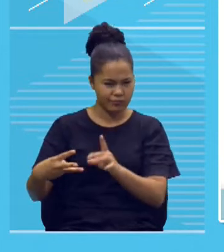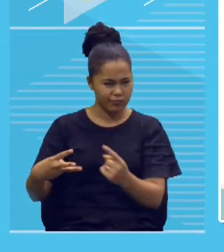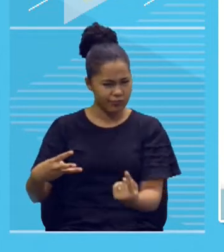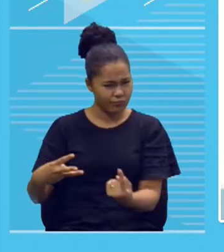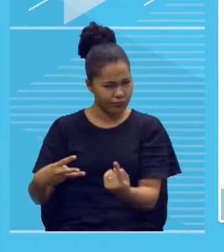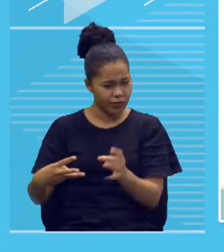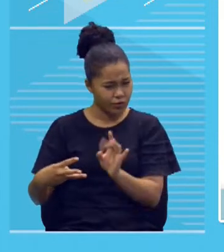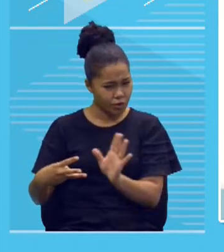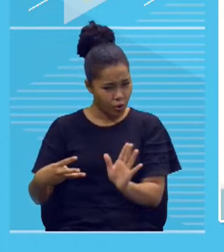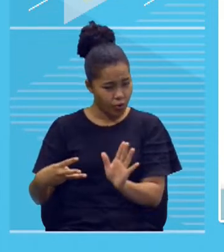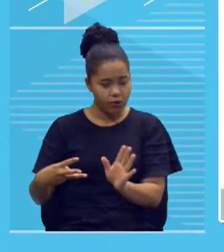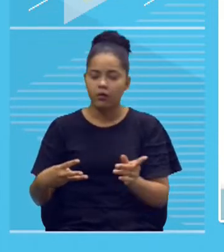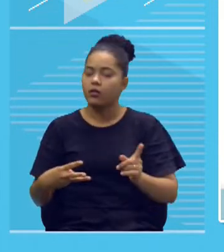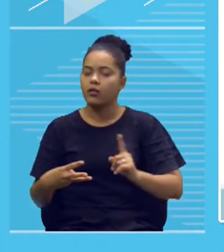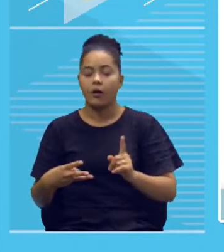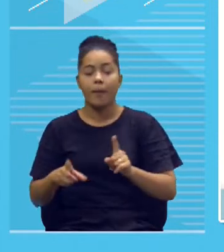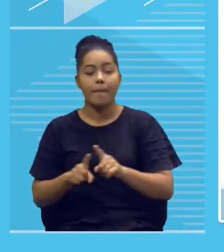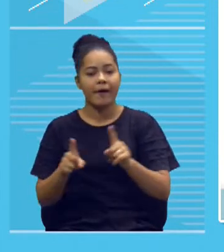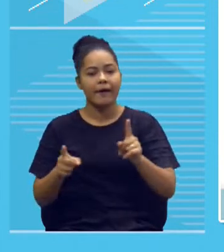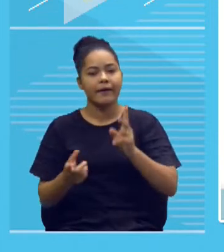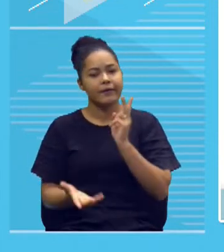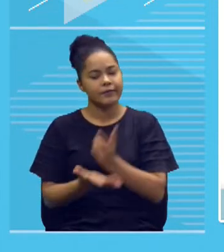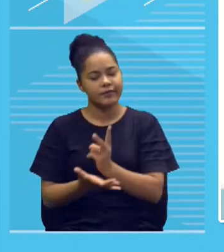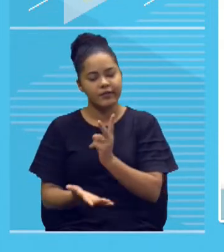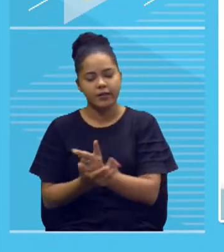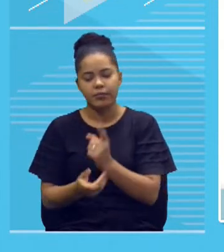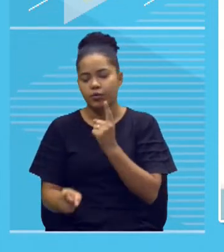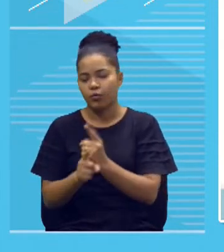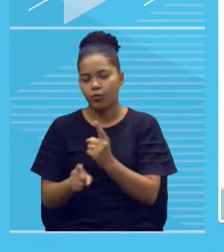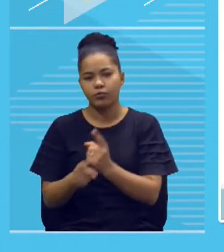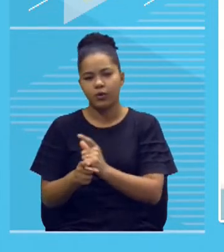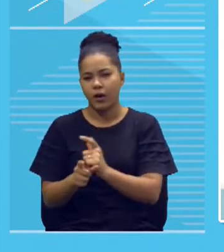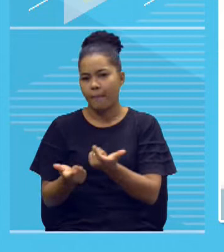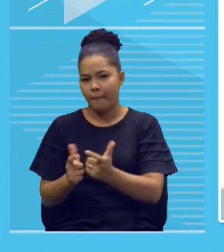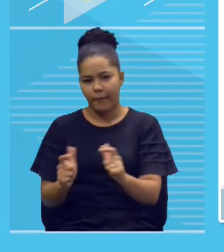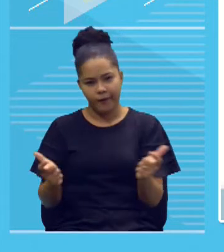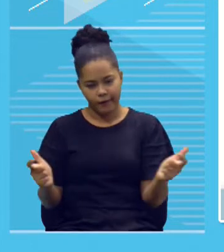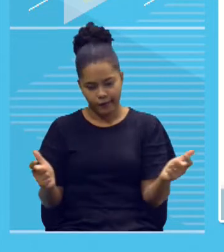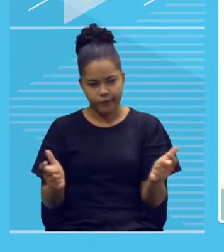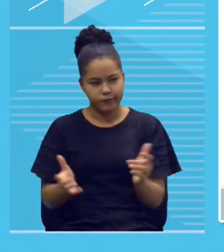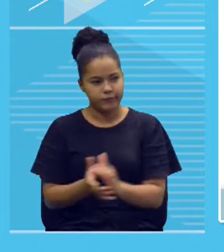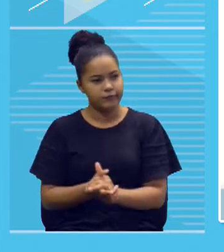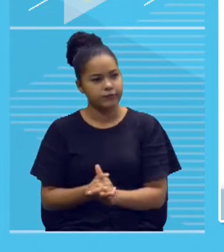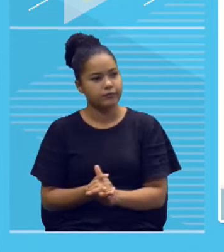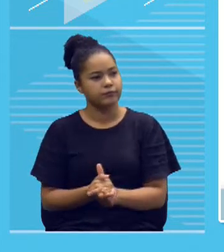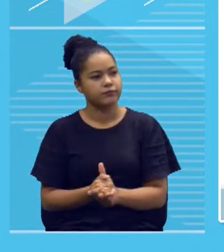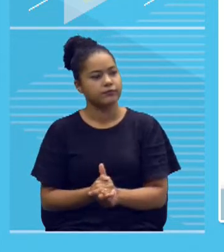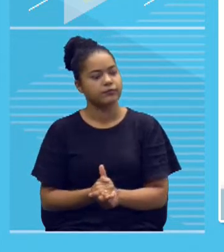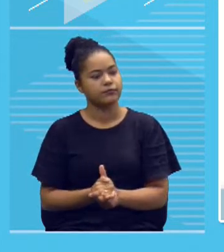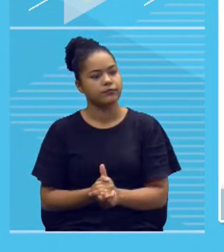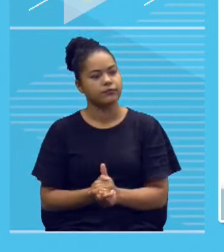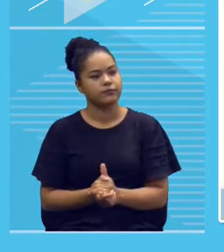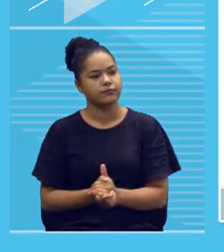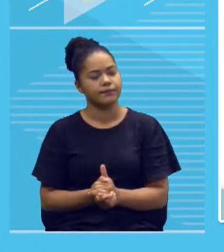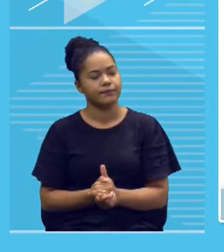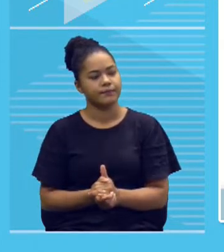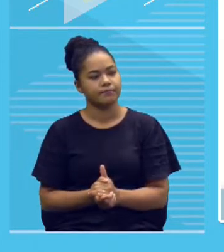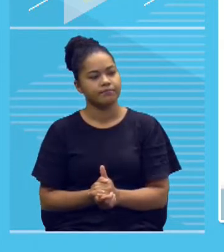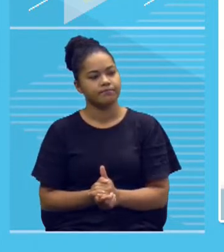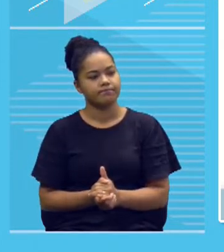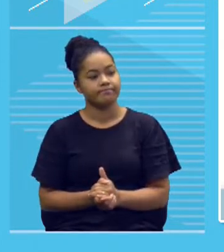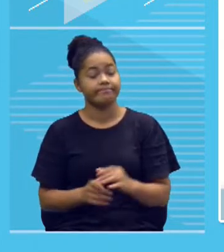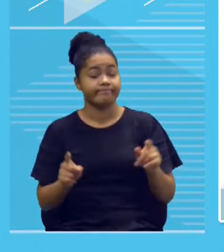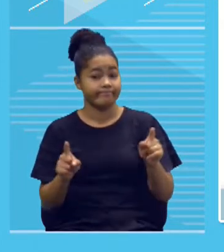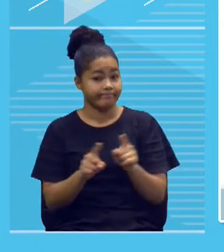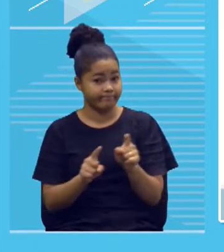comuns Essas são as que vocês irão observar na maior parte das situações problemas Prof tem